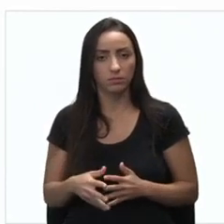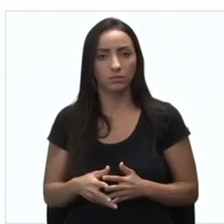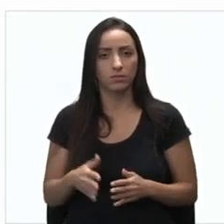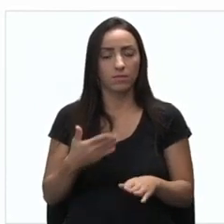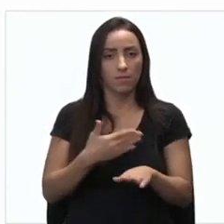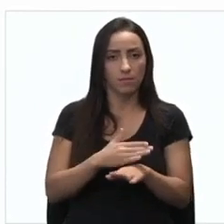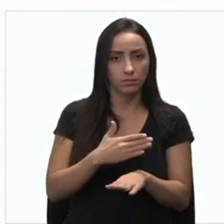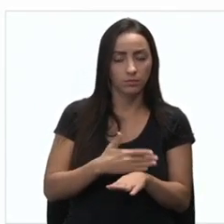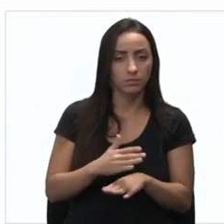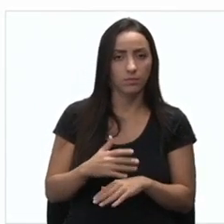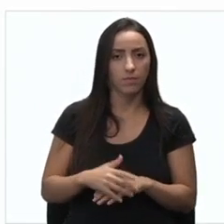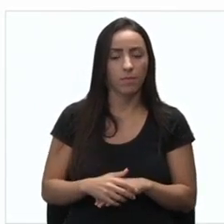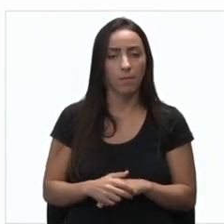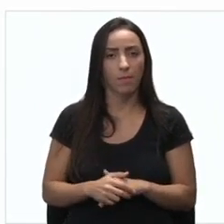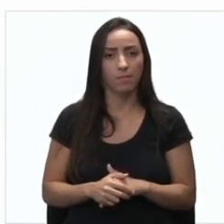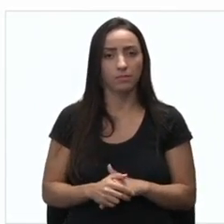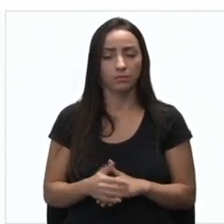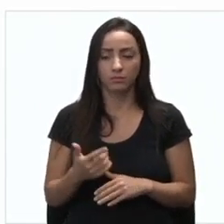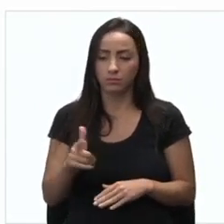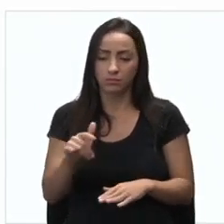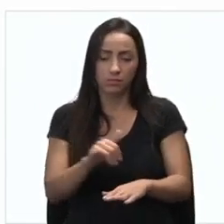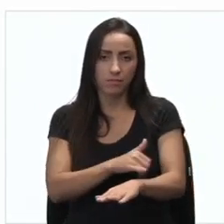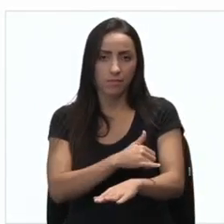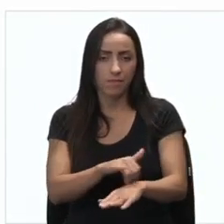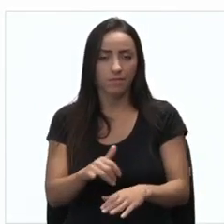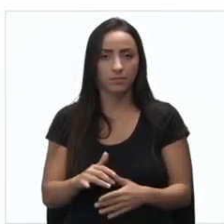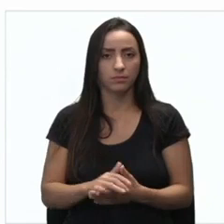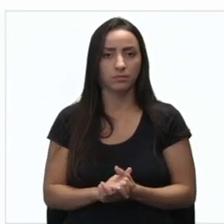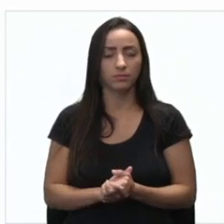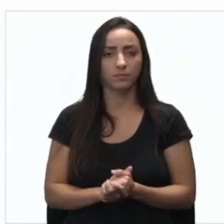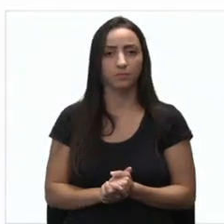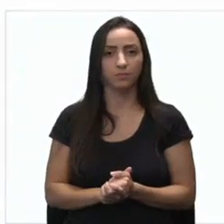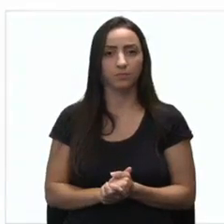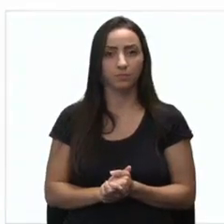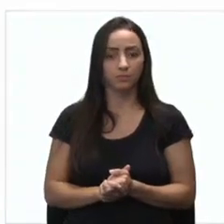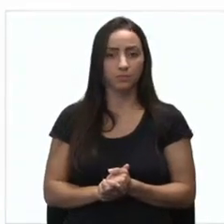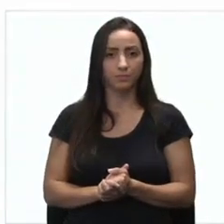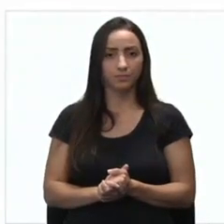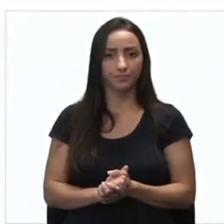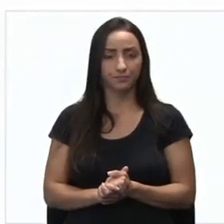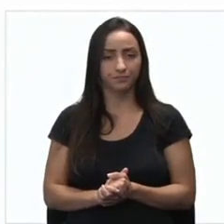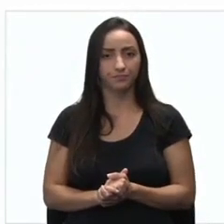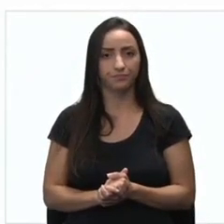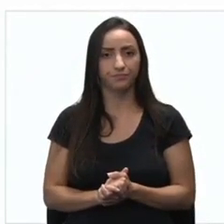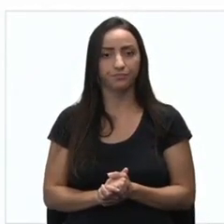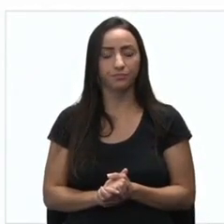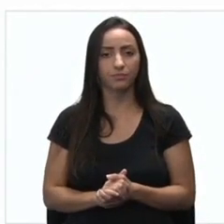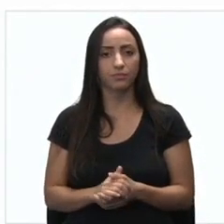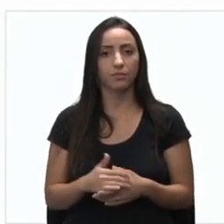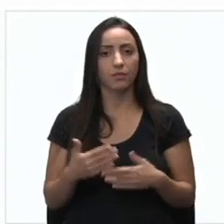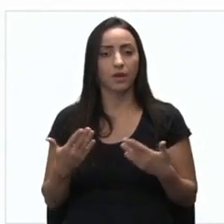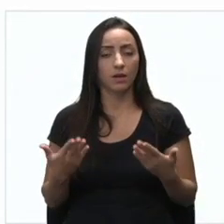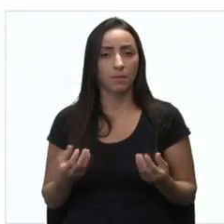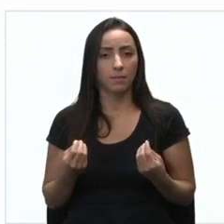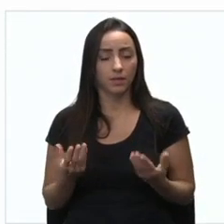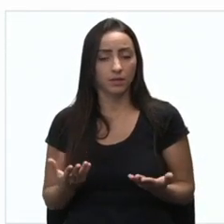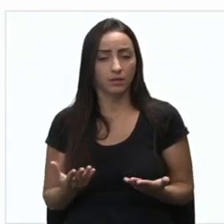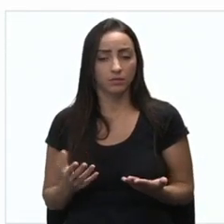com treinamento ou com outras estratégias aí para que essas